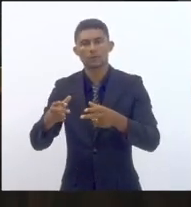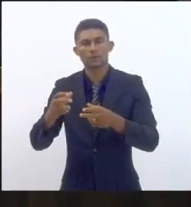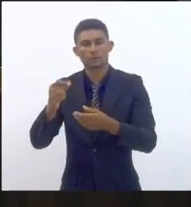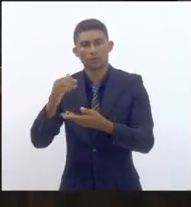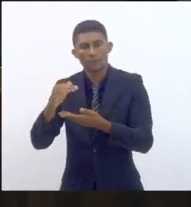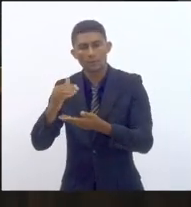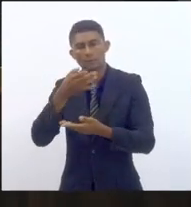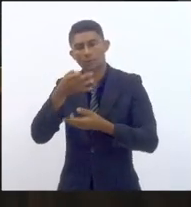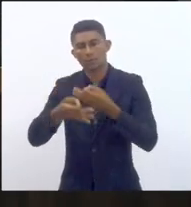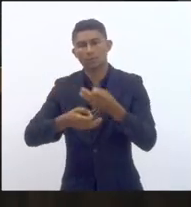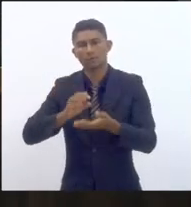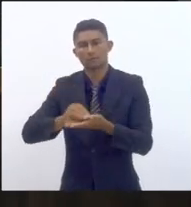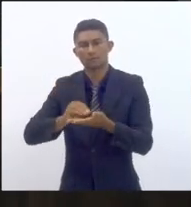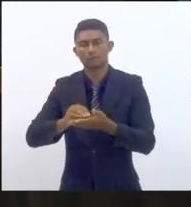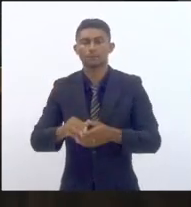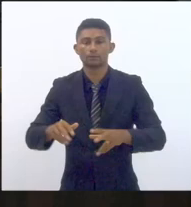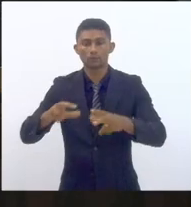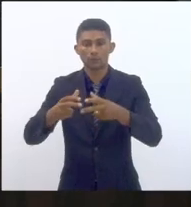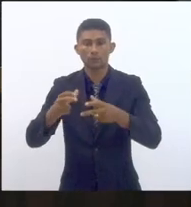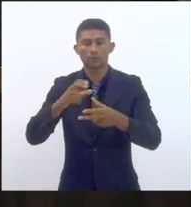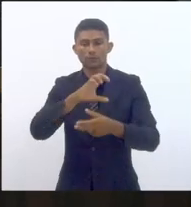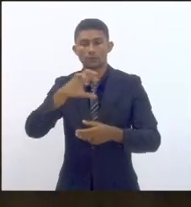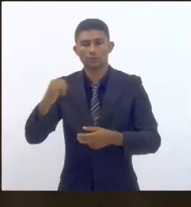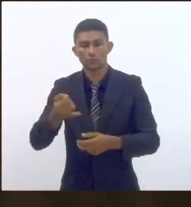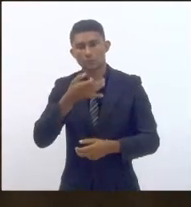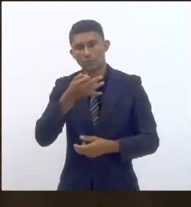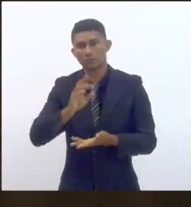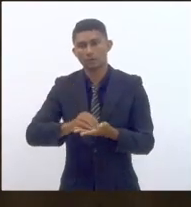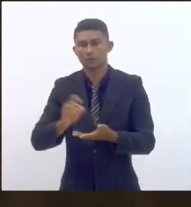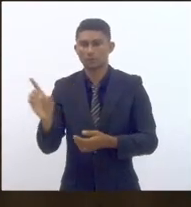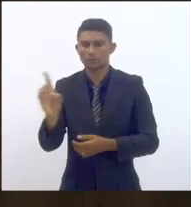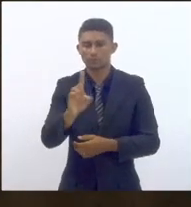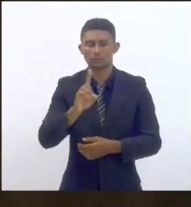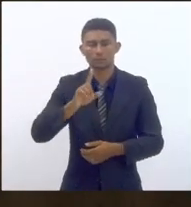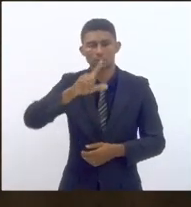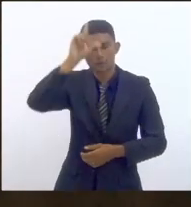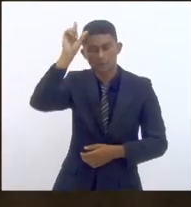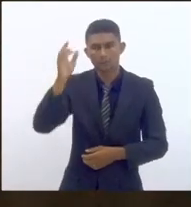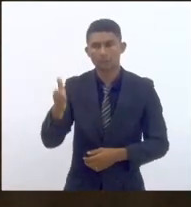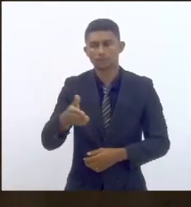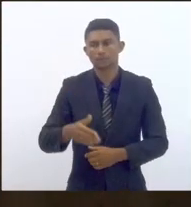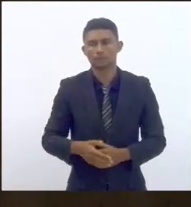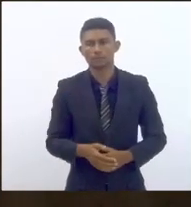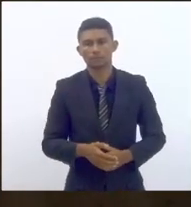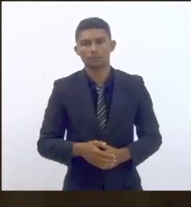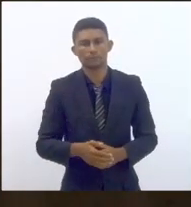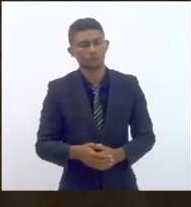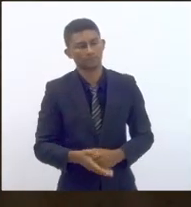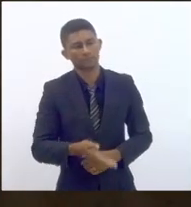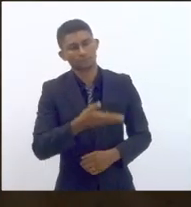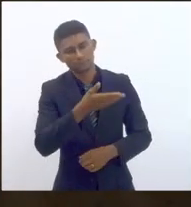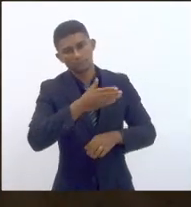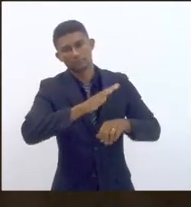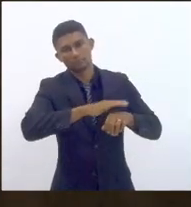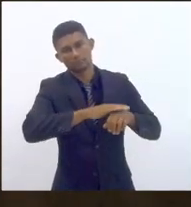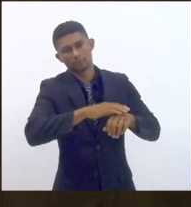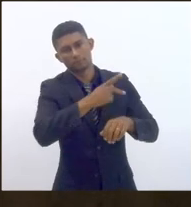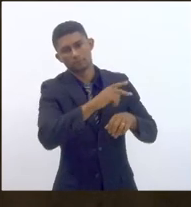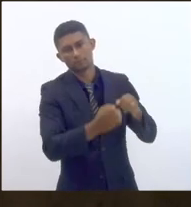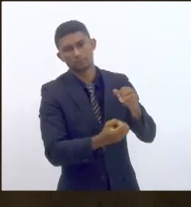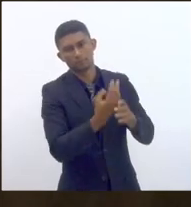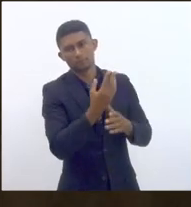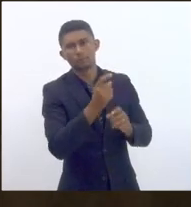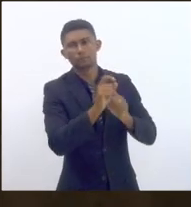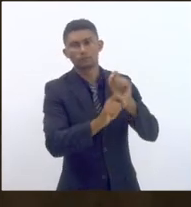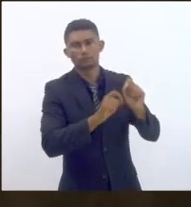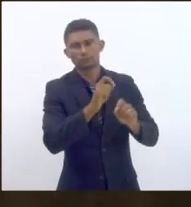Orçamento. Para emitir parecer pela Comissão de Constituição e Justiça, deputado Luiz Paulo. Senhor presidente, o autor se respalda no Código